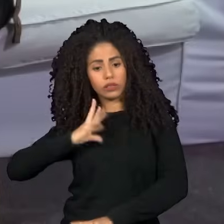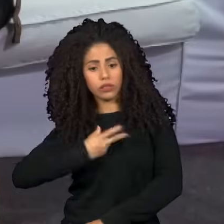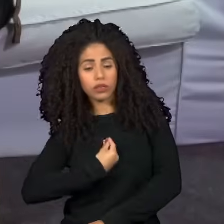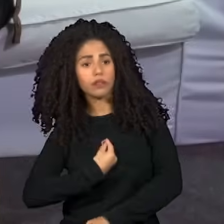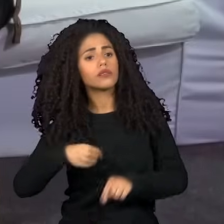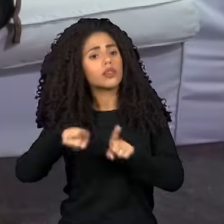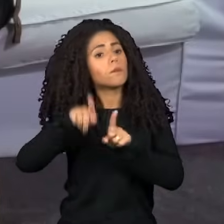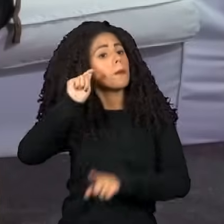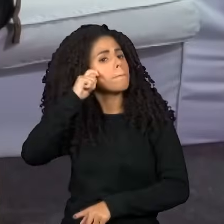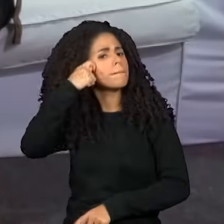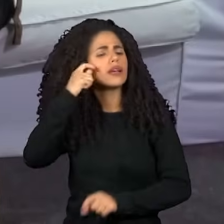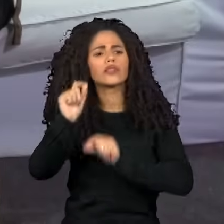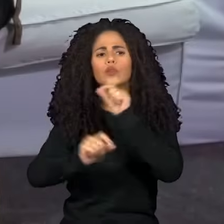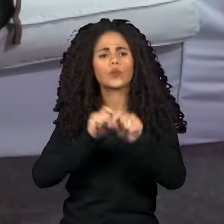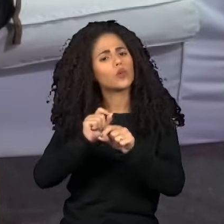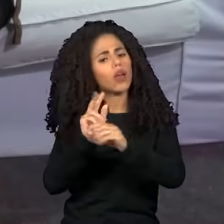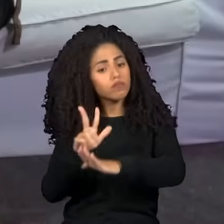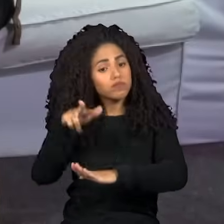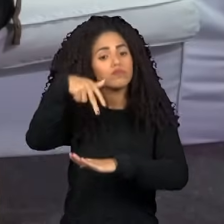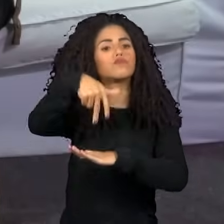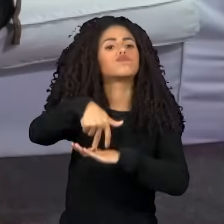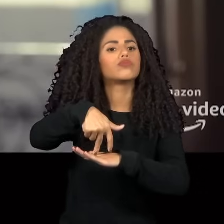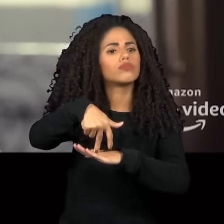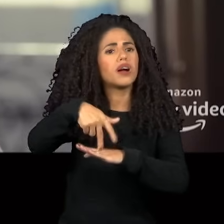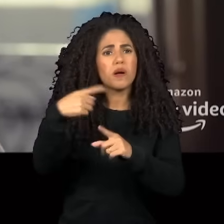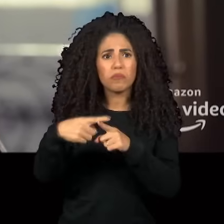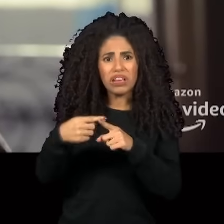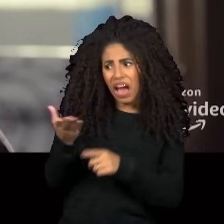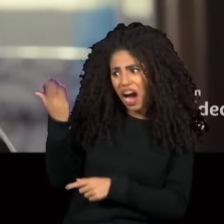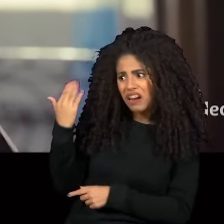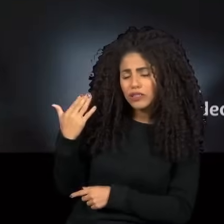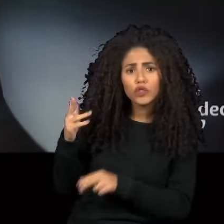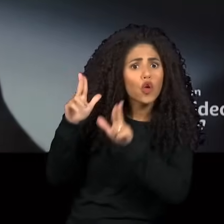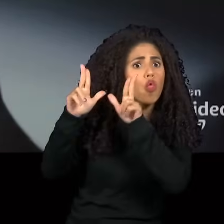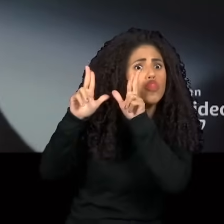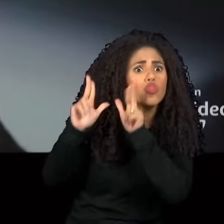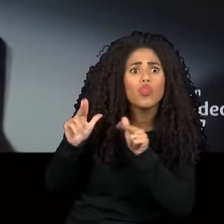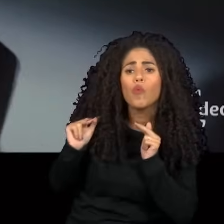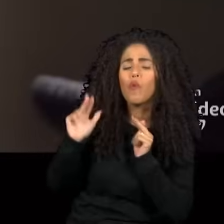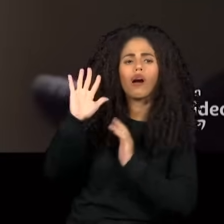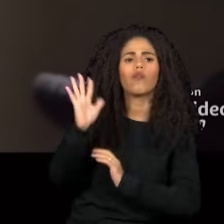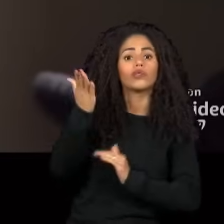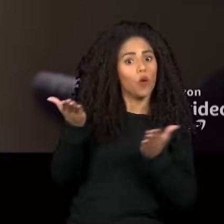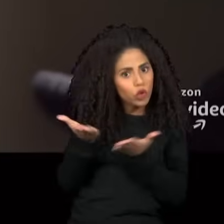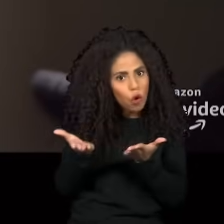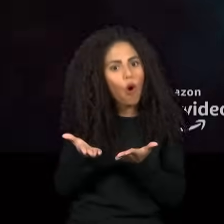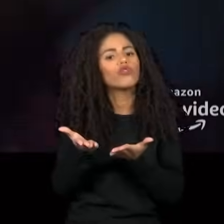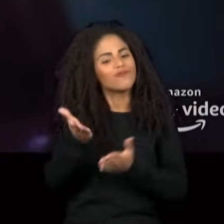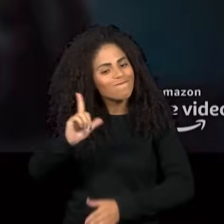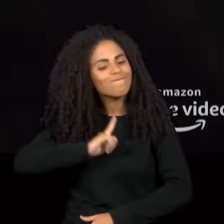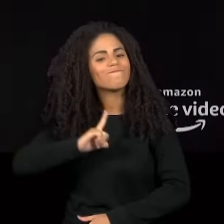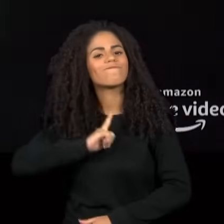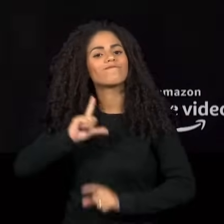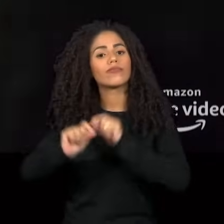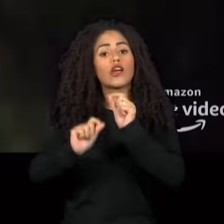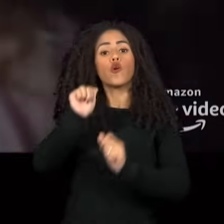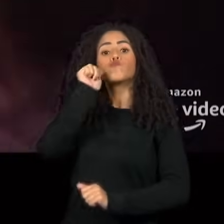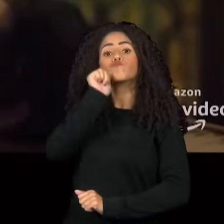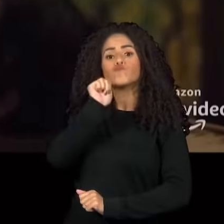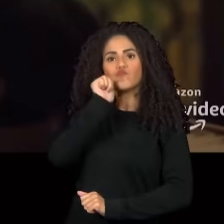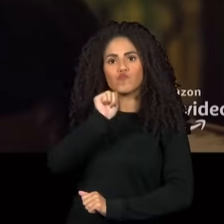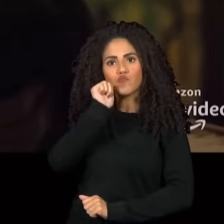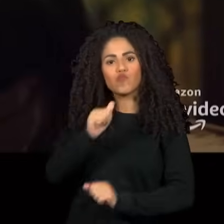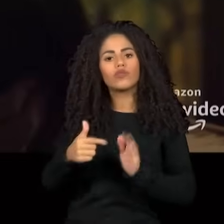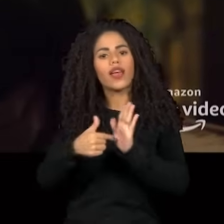num lugar humanizado que a gente nunca se viu na teledramaturgia. A Cassandra, né, que é a personagem que eu faço, que é uma mulher humana, que